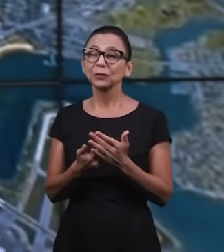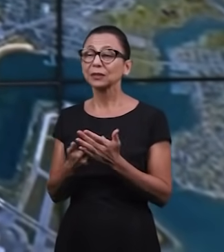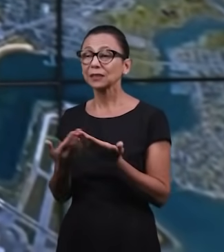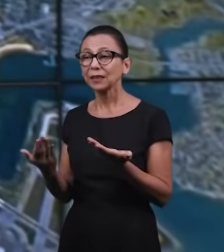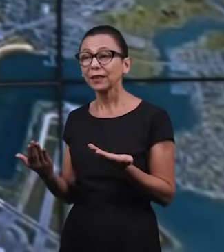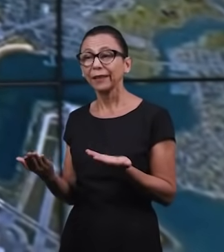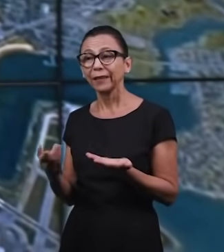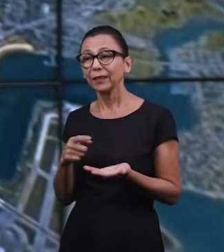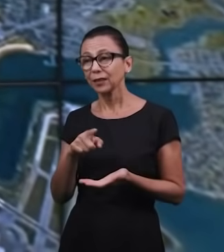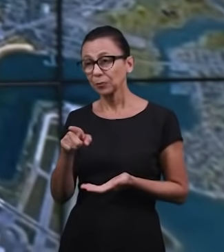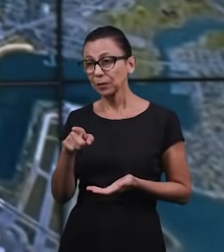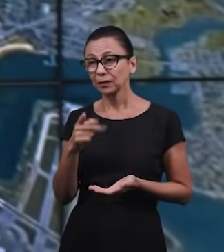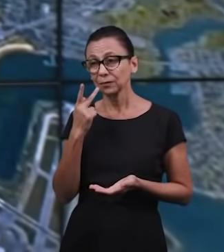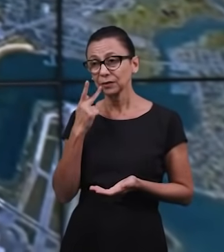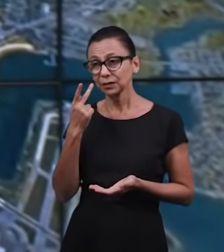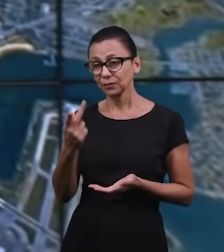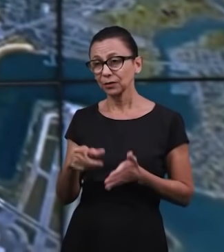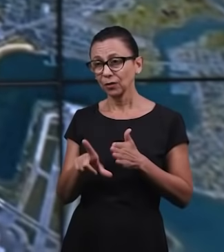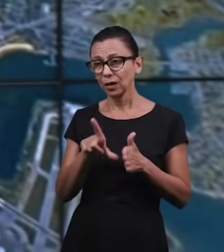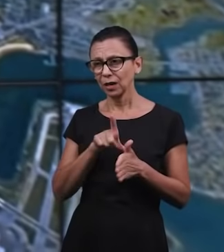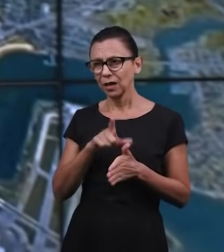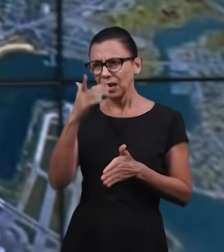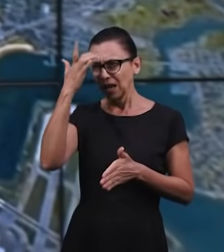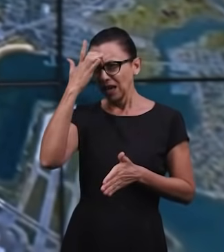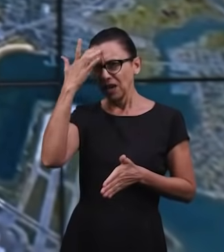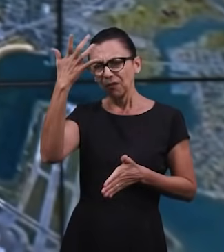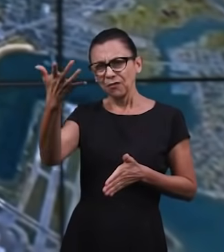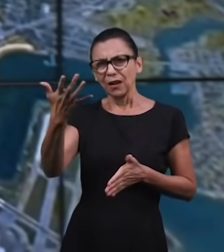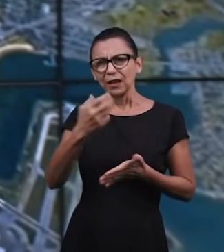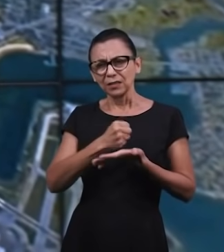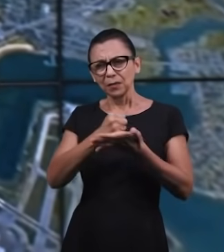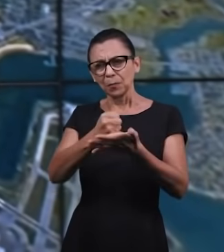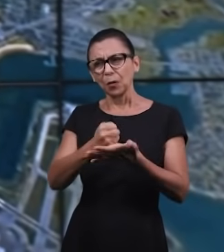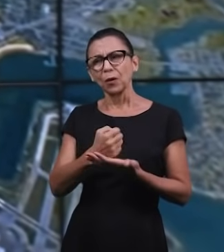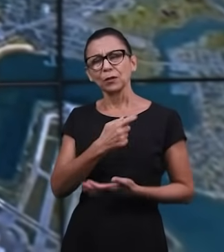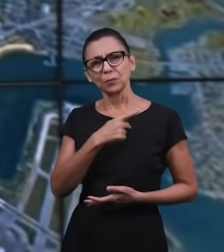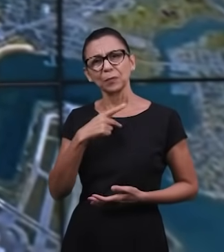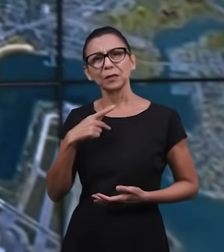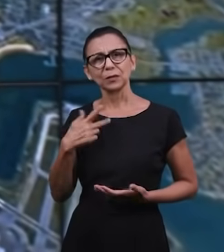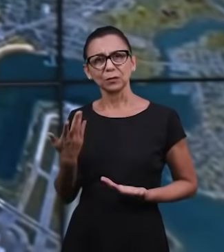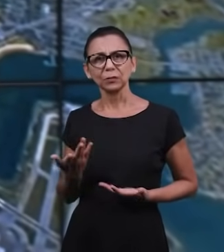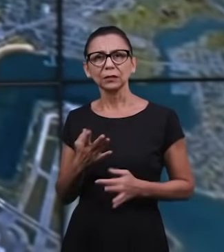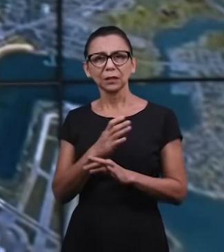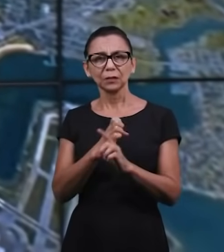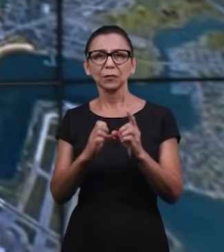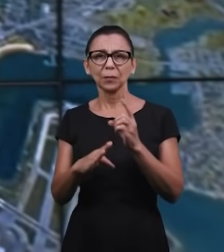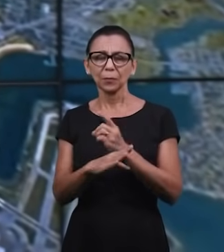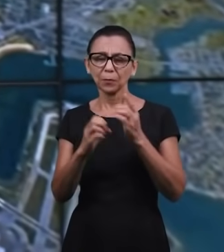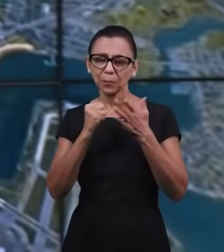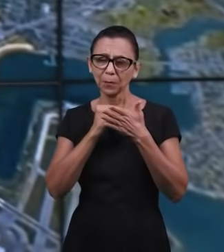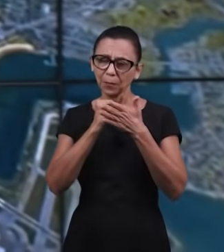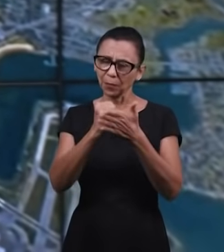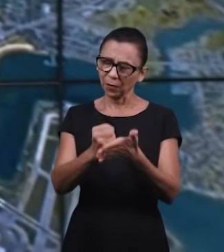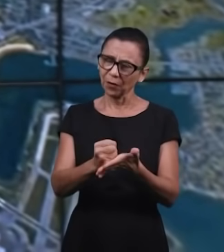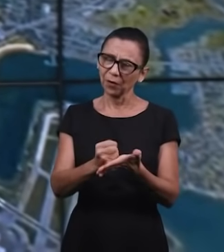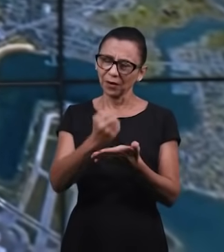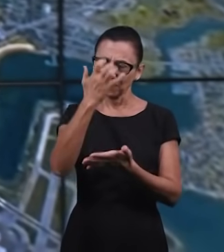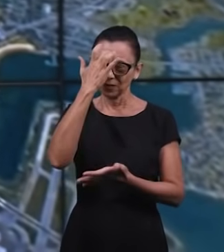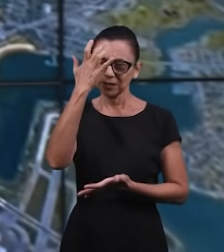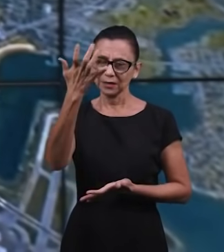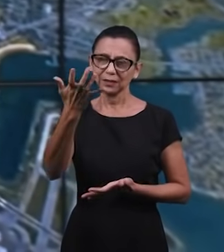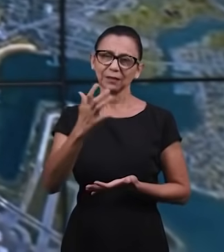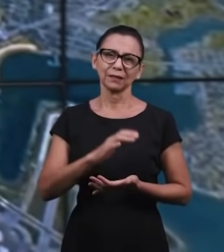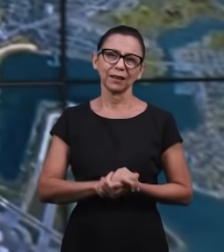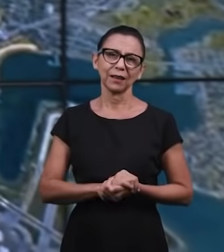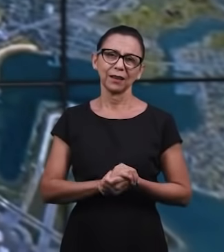na sua declaração aqui, né, o seu testemunho, facilita a vida do pastor. Realmente, a escola bíblica veio para